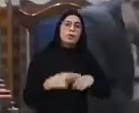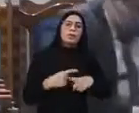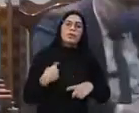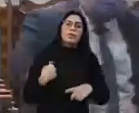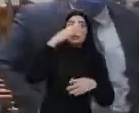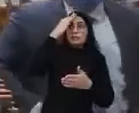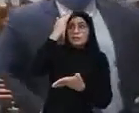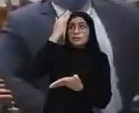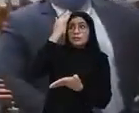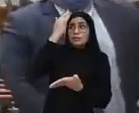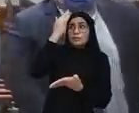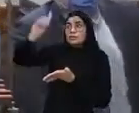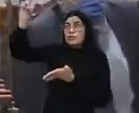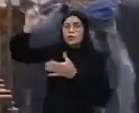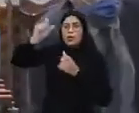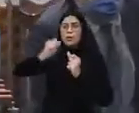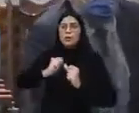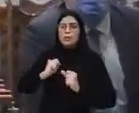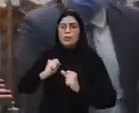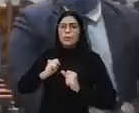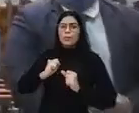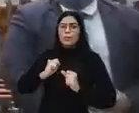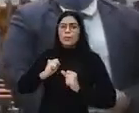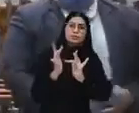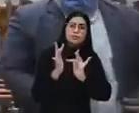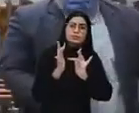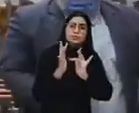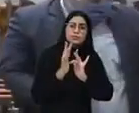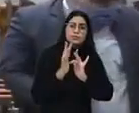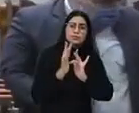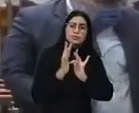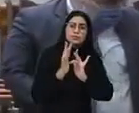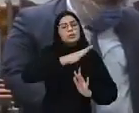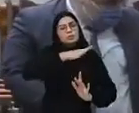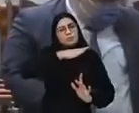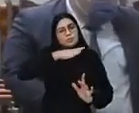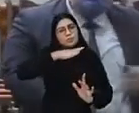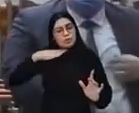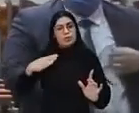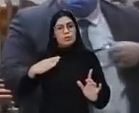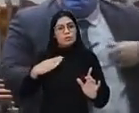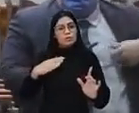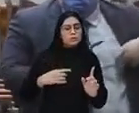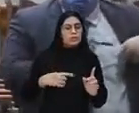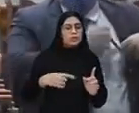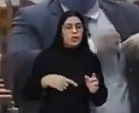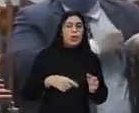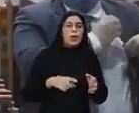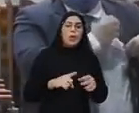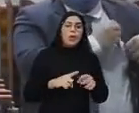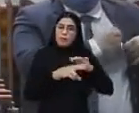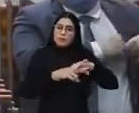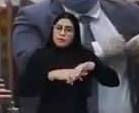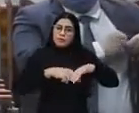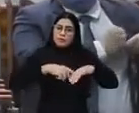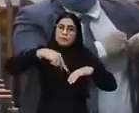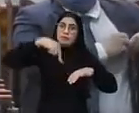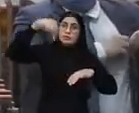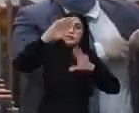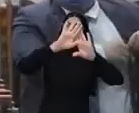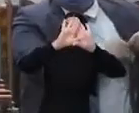Deus poderoso e um Jesus que morreu, mas que ressuscitou e está vivo no